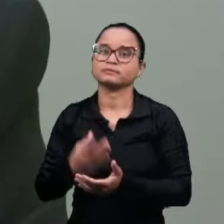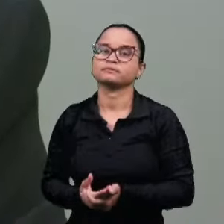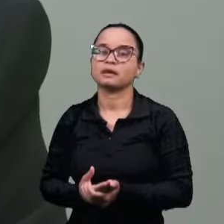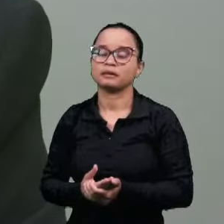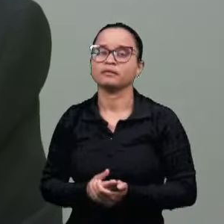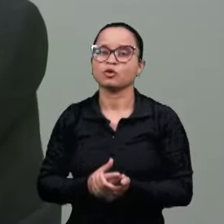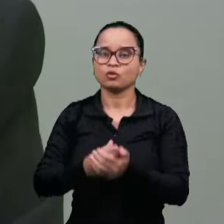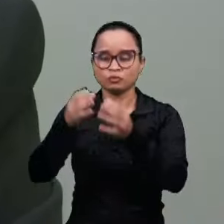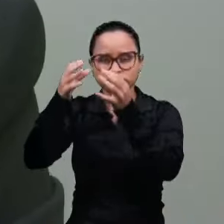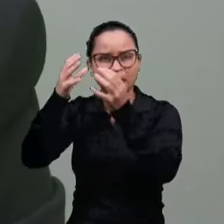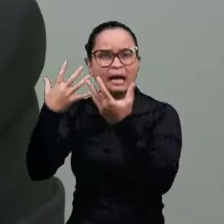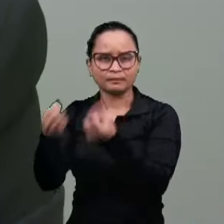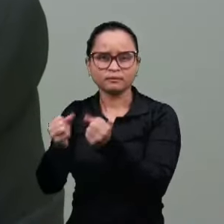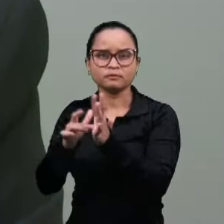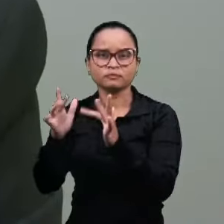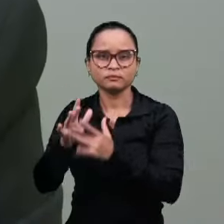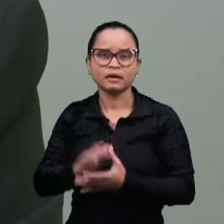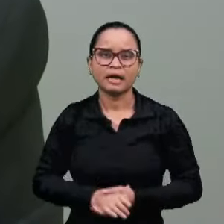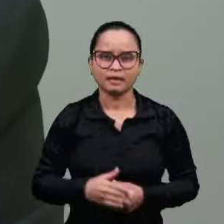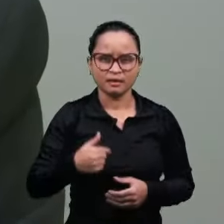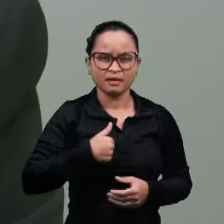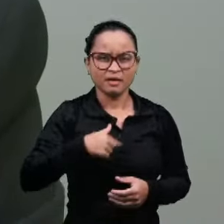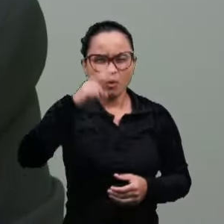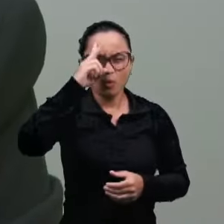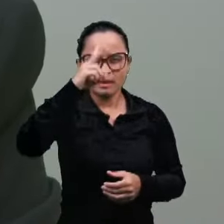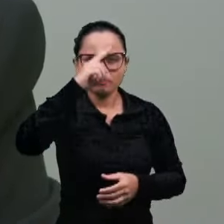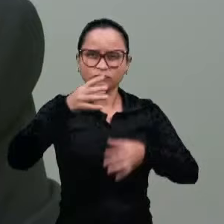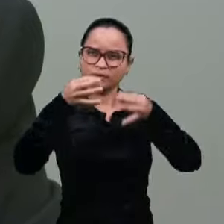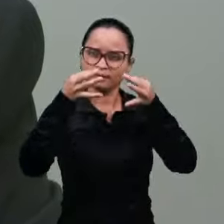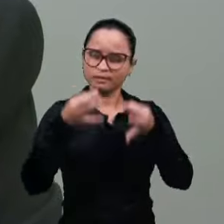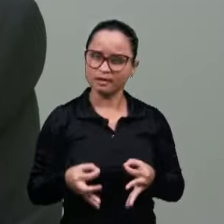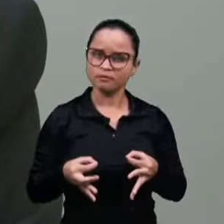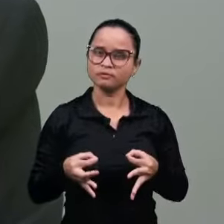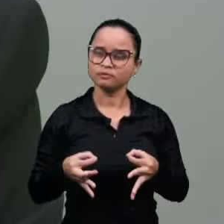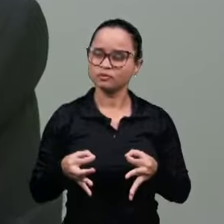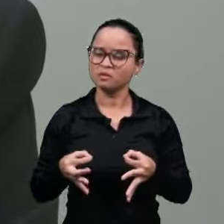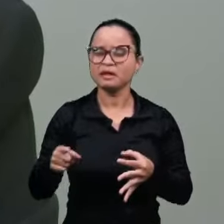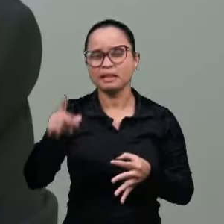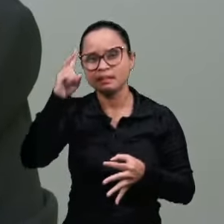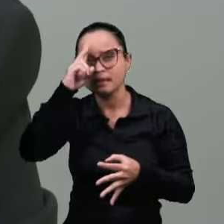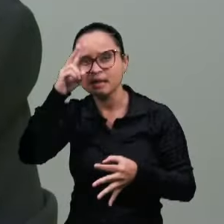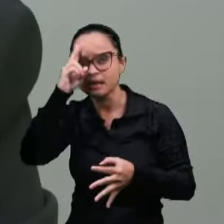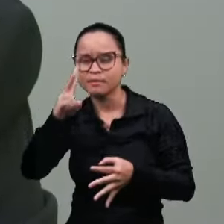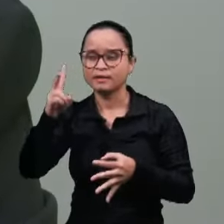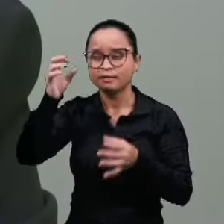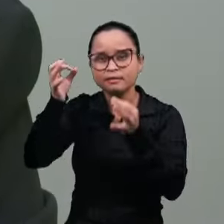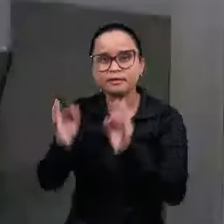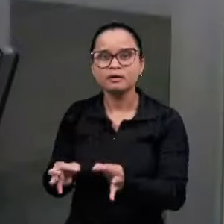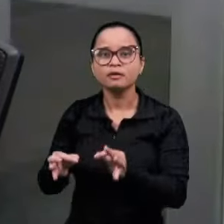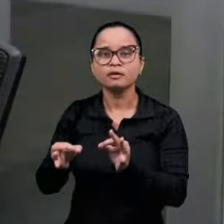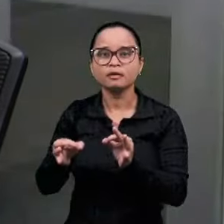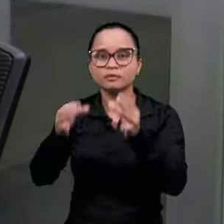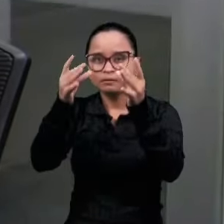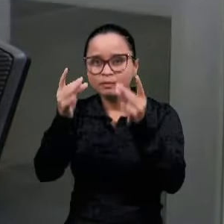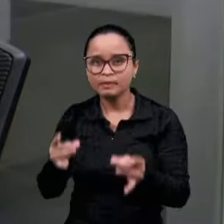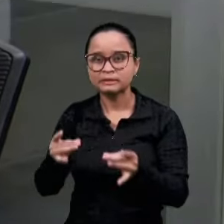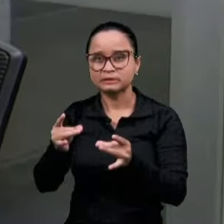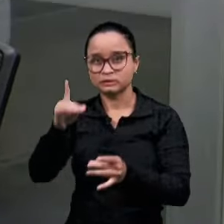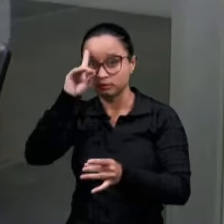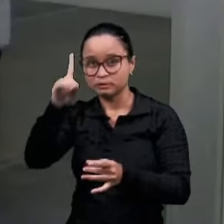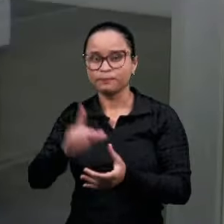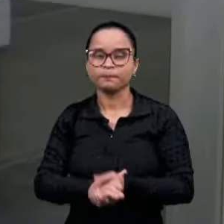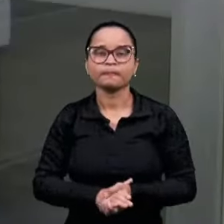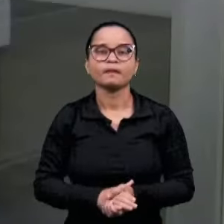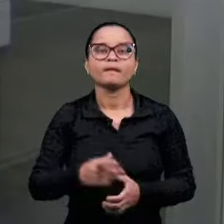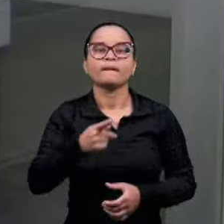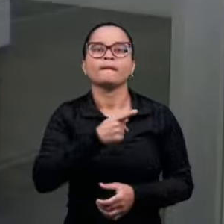lembro exatamente. O senhor tem lembrança desse dia, de como foi? Foi um apelo? Pastor Jonas Marques, né?